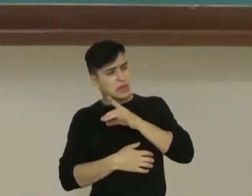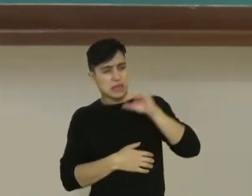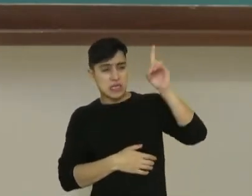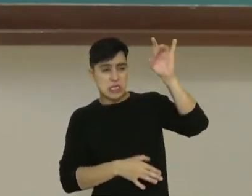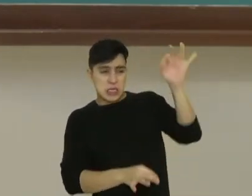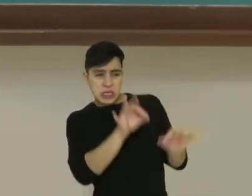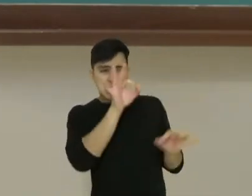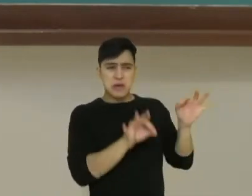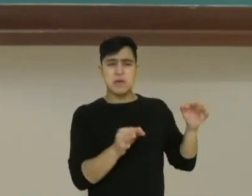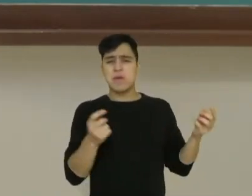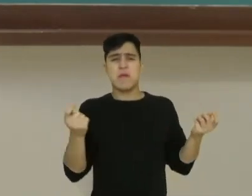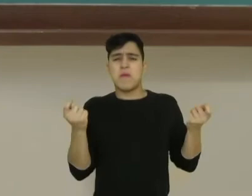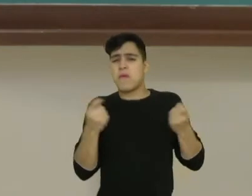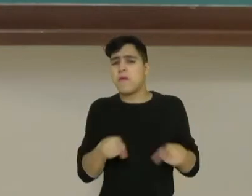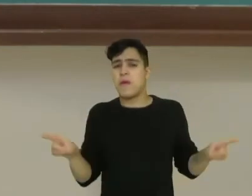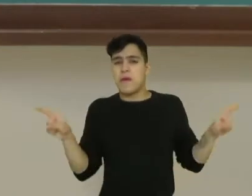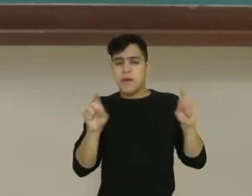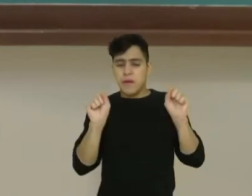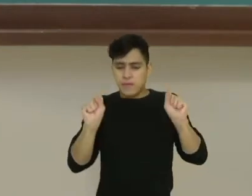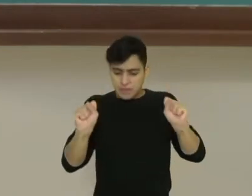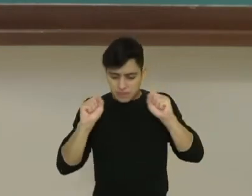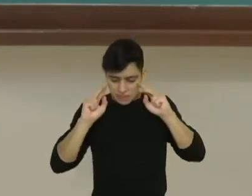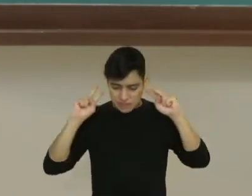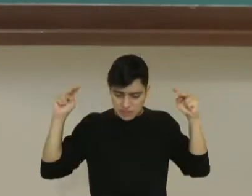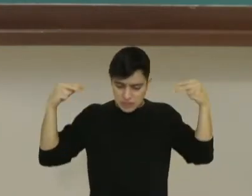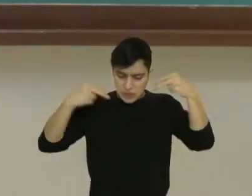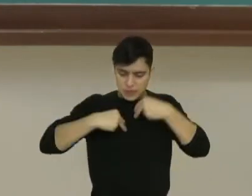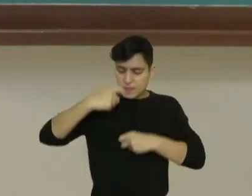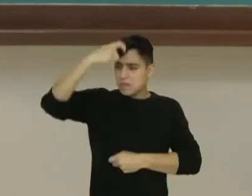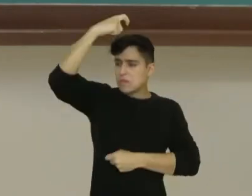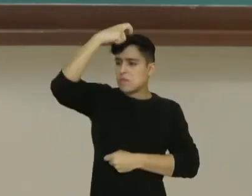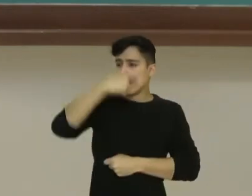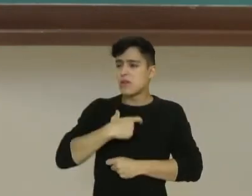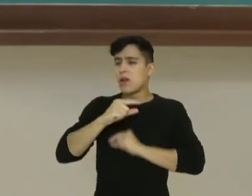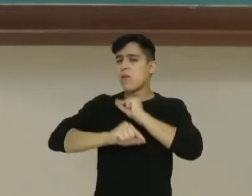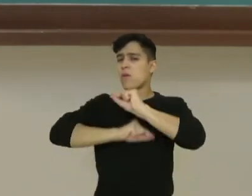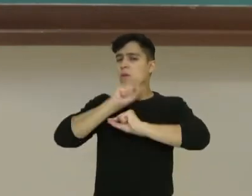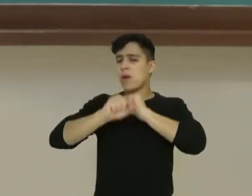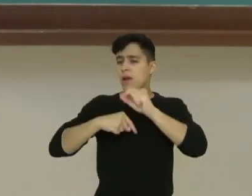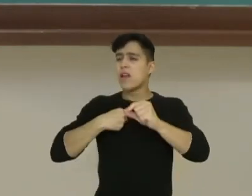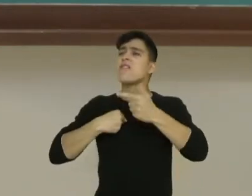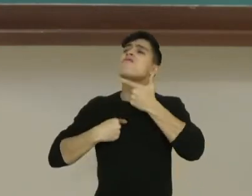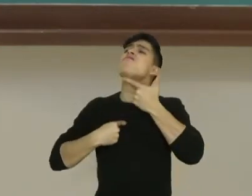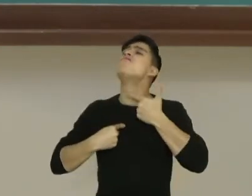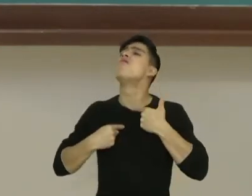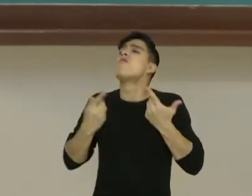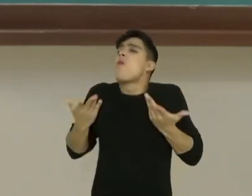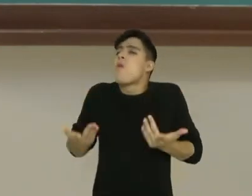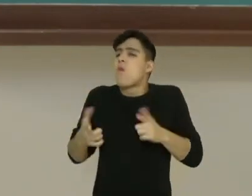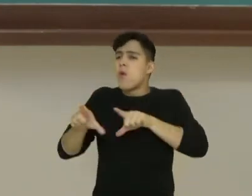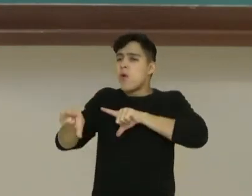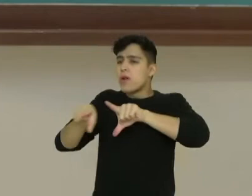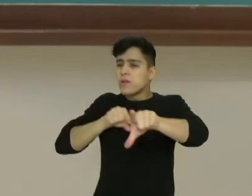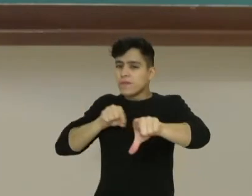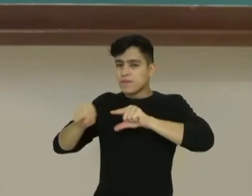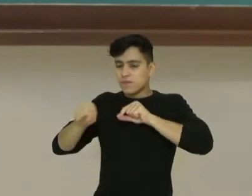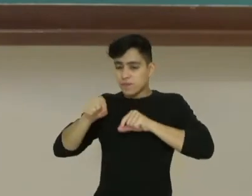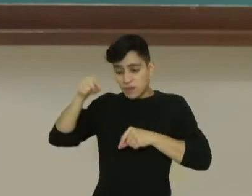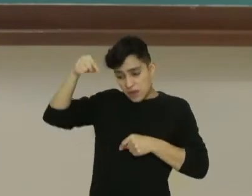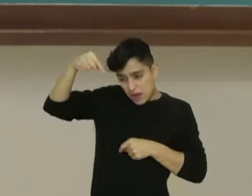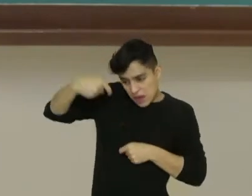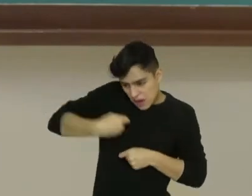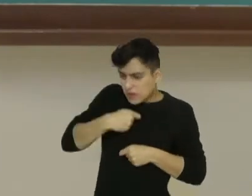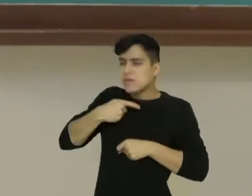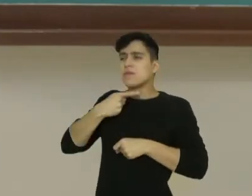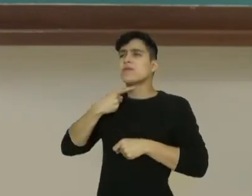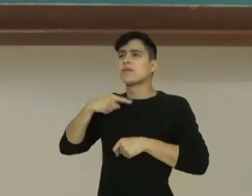eles podiam pensar o indivíduo, eles podiam ter liberdade para fazer as próprias escolhas e que isso não era um erro grave ou